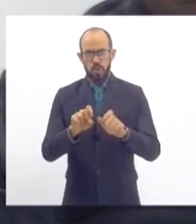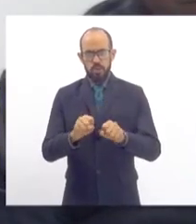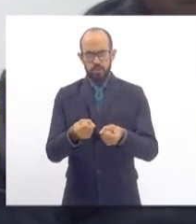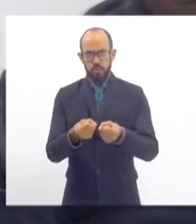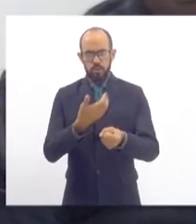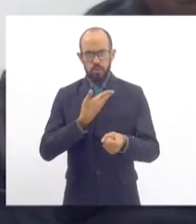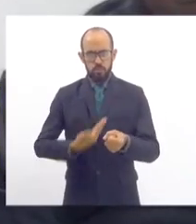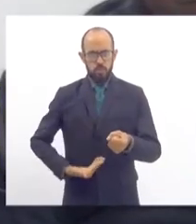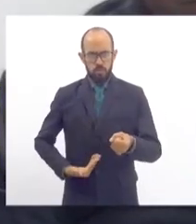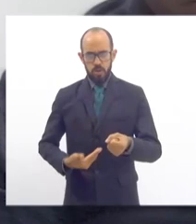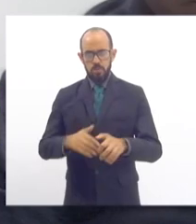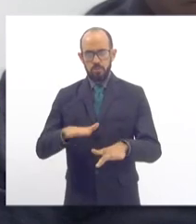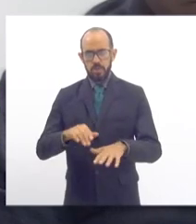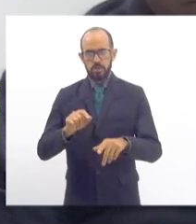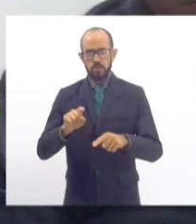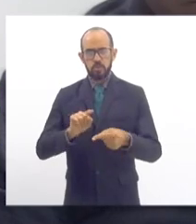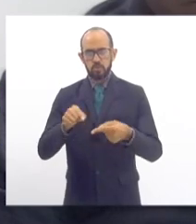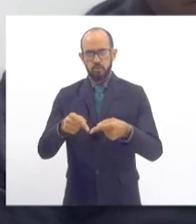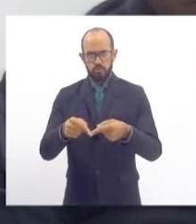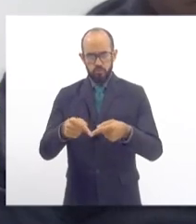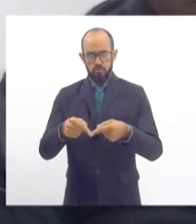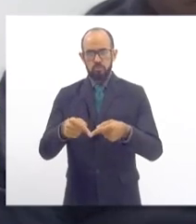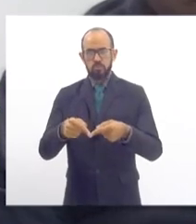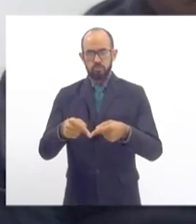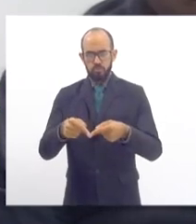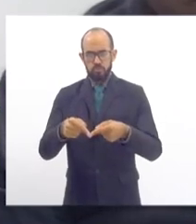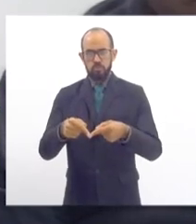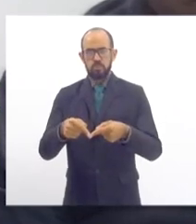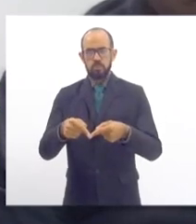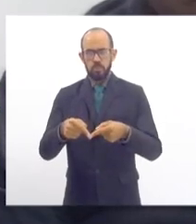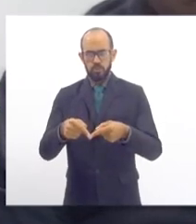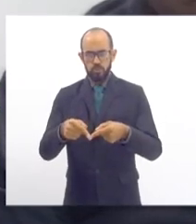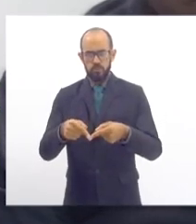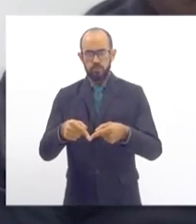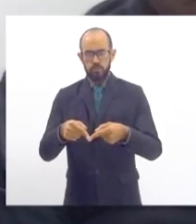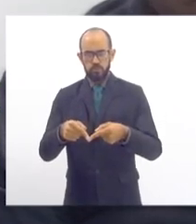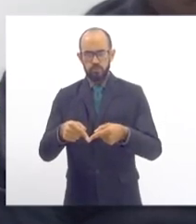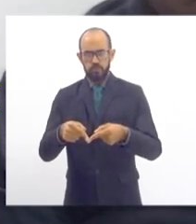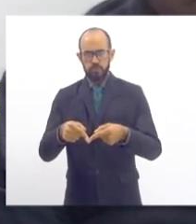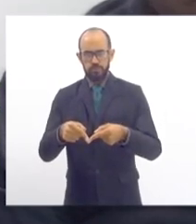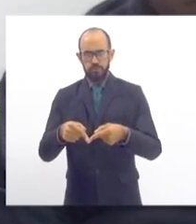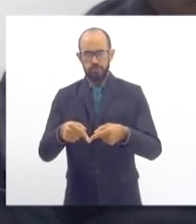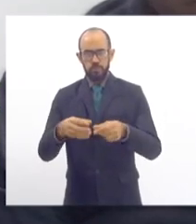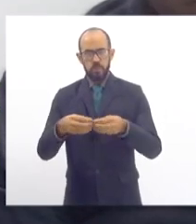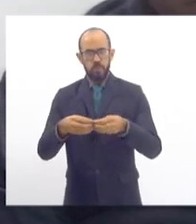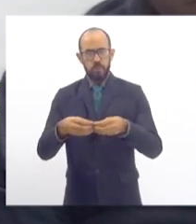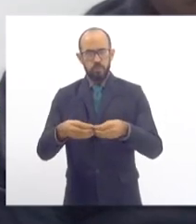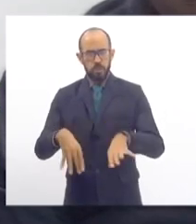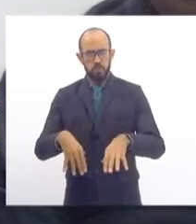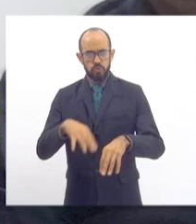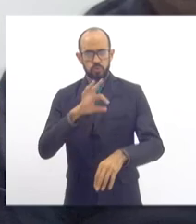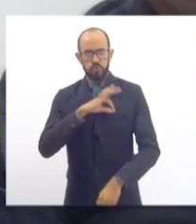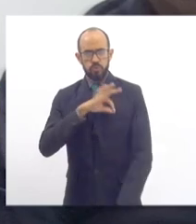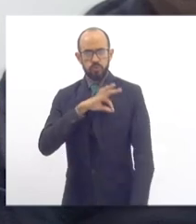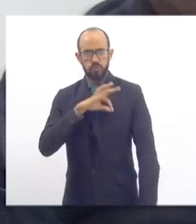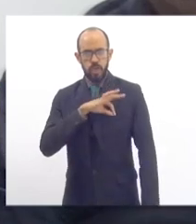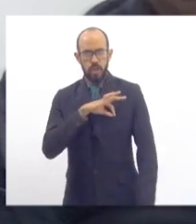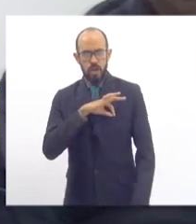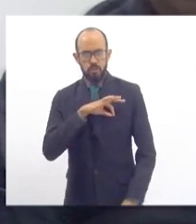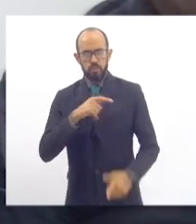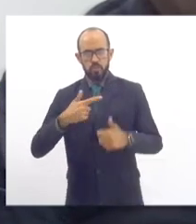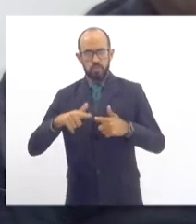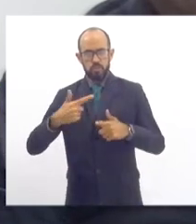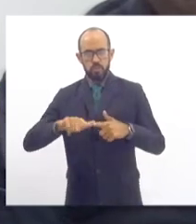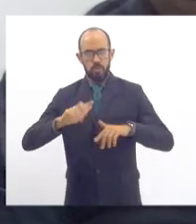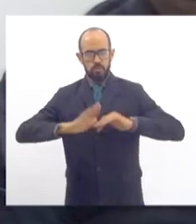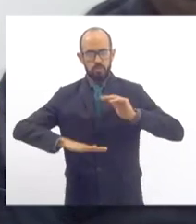tenho tentado ser o mais objetivo possível, que a defasagem salarial, que os problemas inerentes às